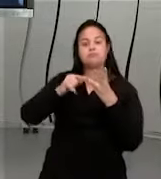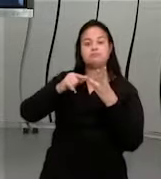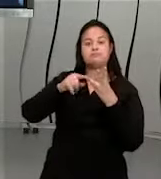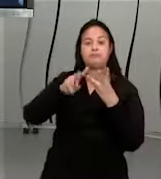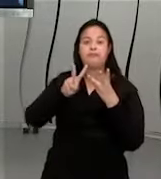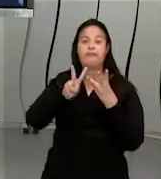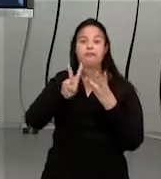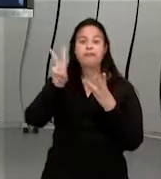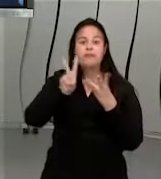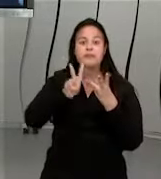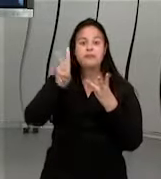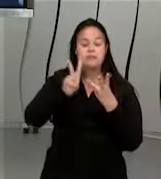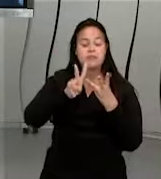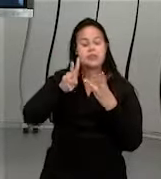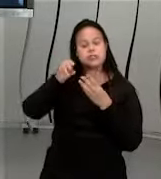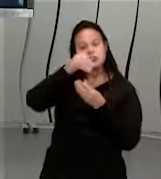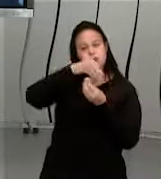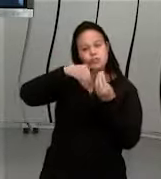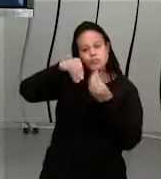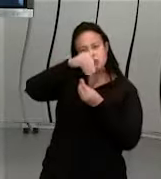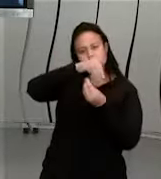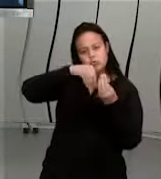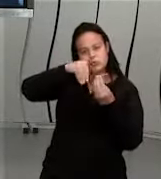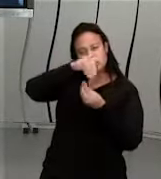células trocam entre elas.